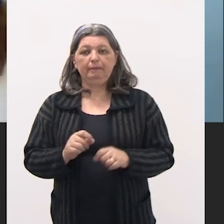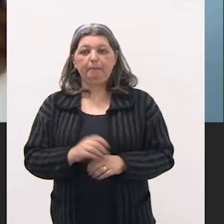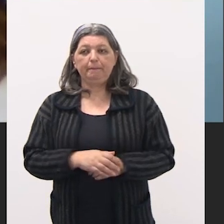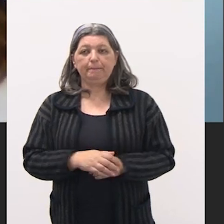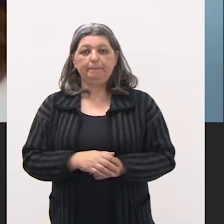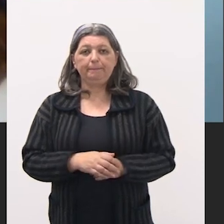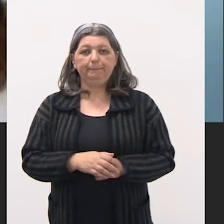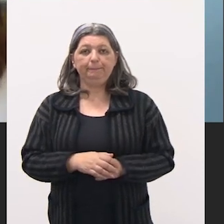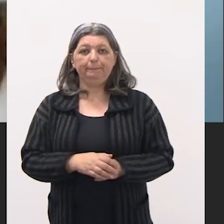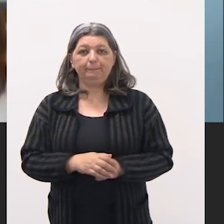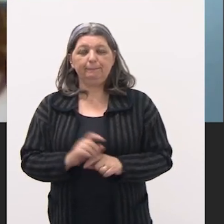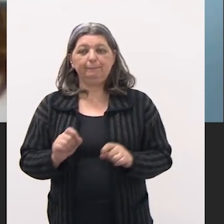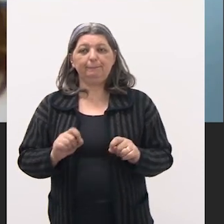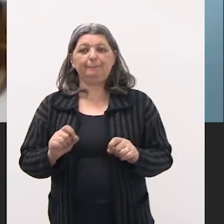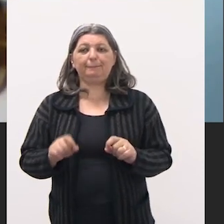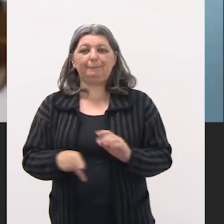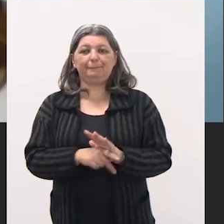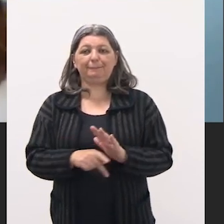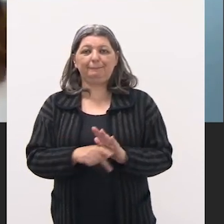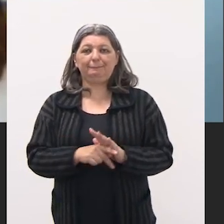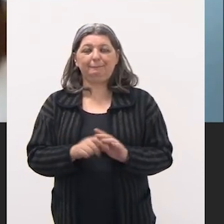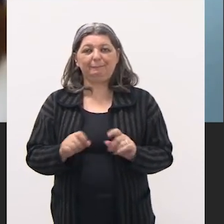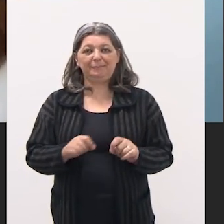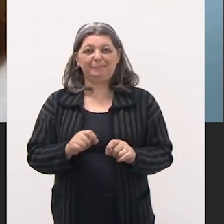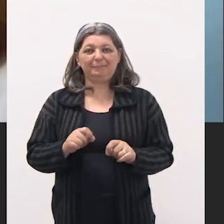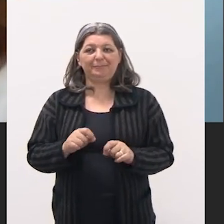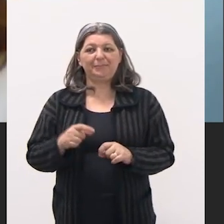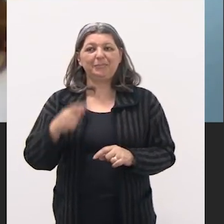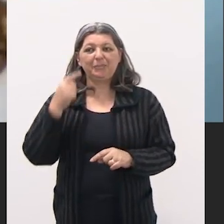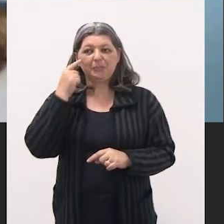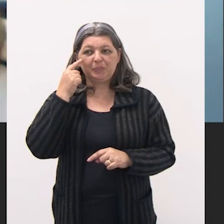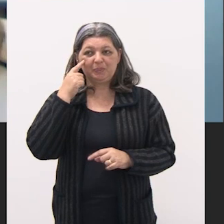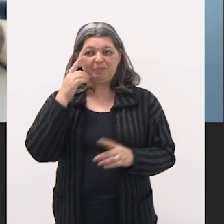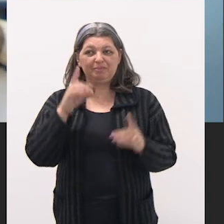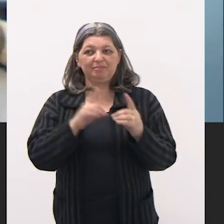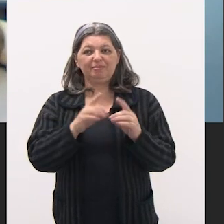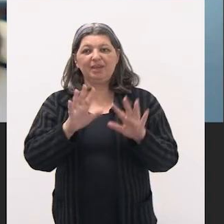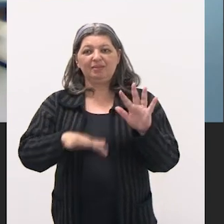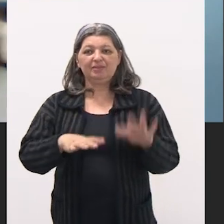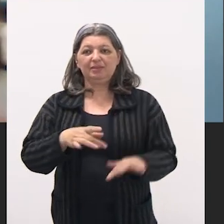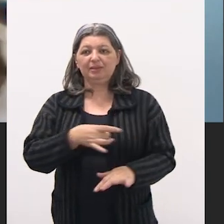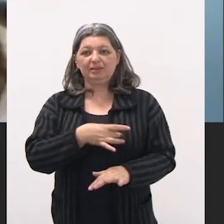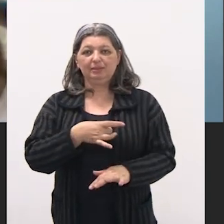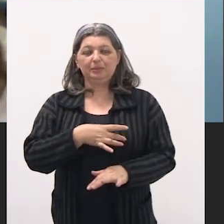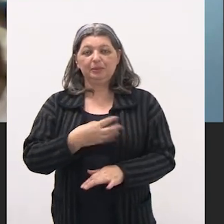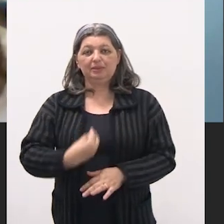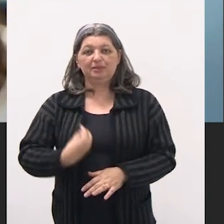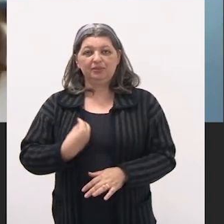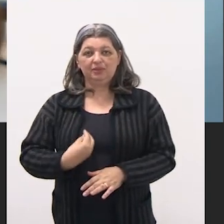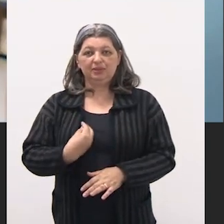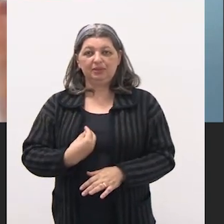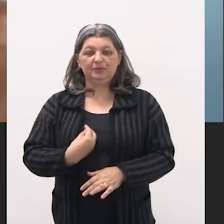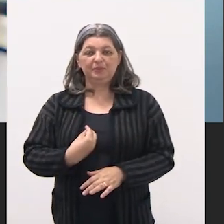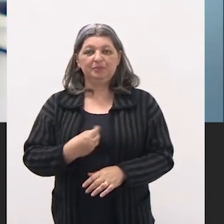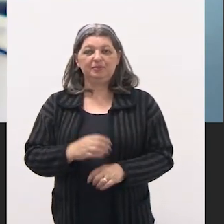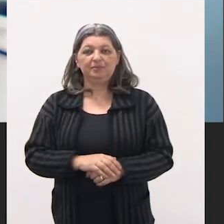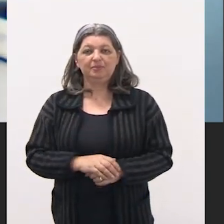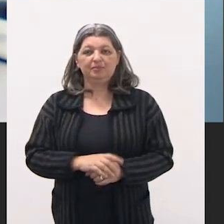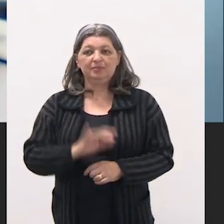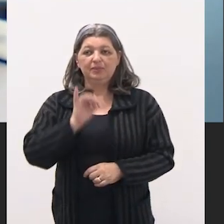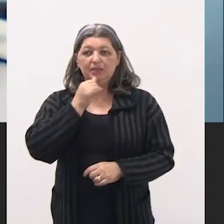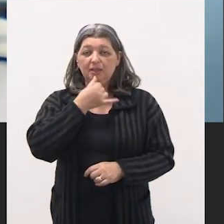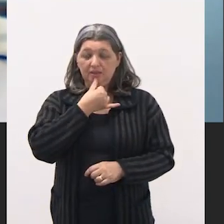envergonhadas de ter nascido, elas têm medo de viver e são tristes por não saber